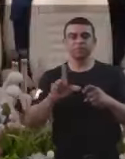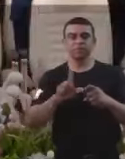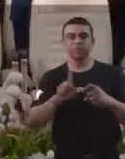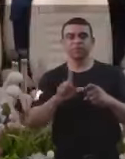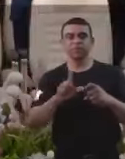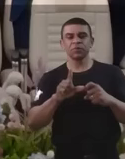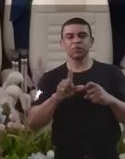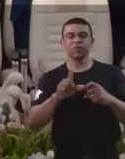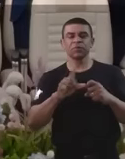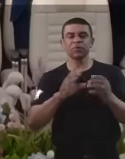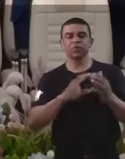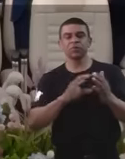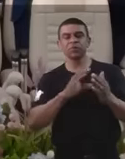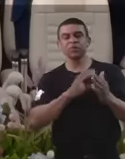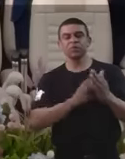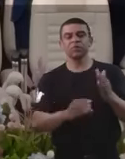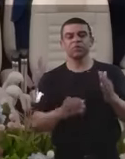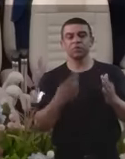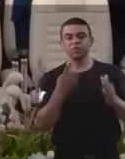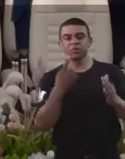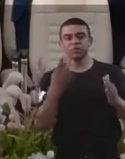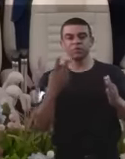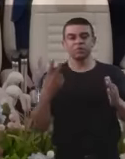capítulo de número 12.